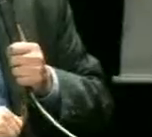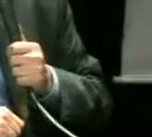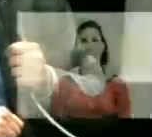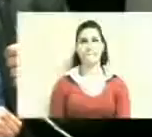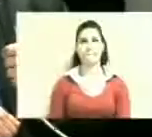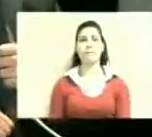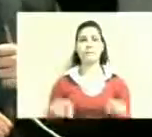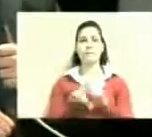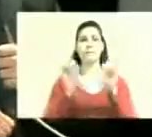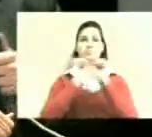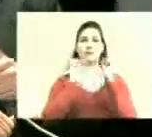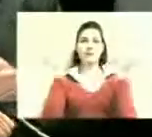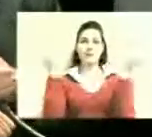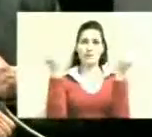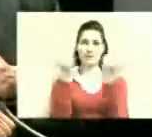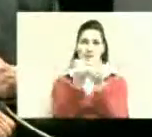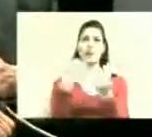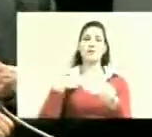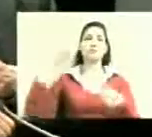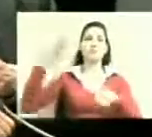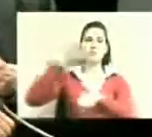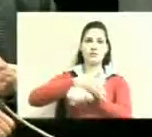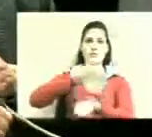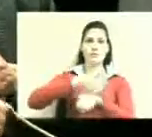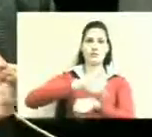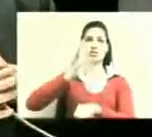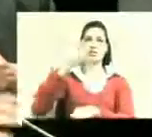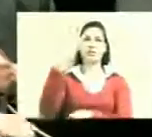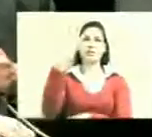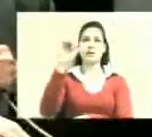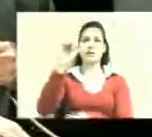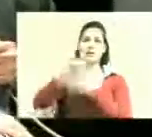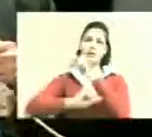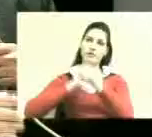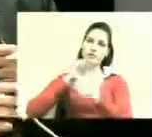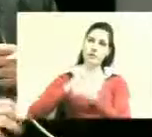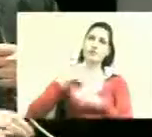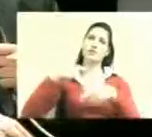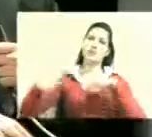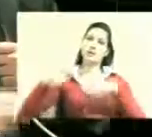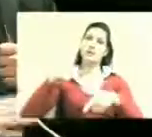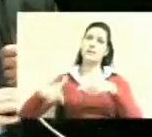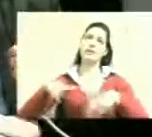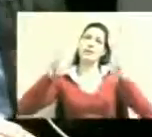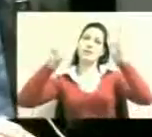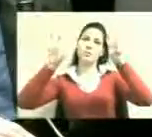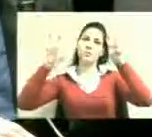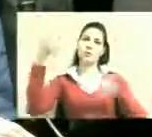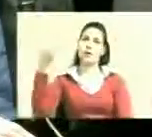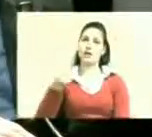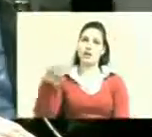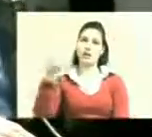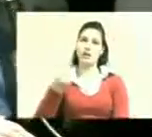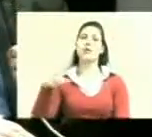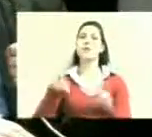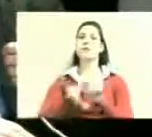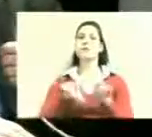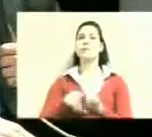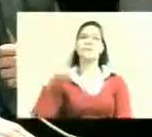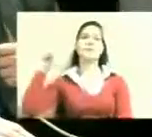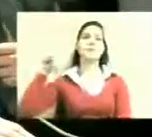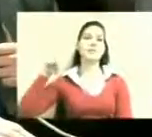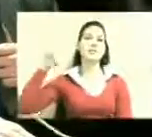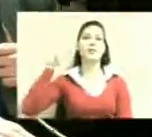denominado o seminário que é feito há 39 anos. A gente tem trabalhado a questão do leite e a senadora Ana Amélia tem sido